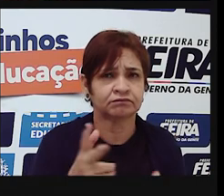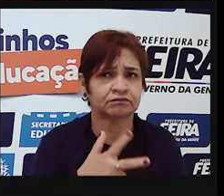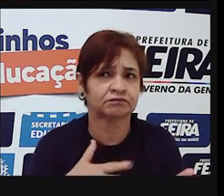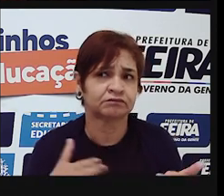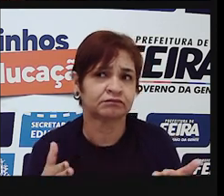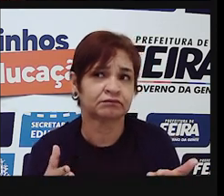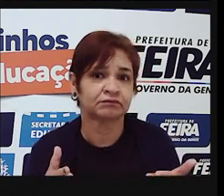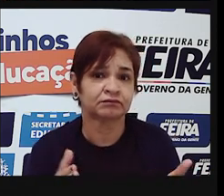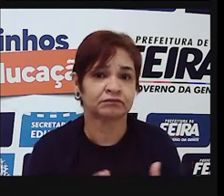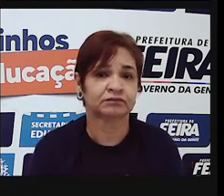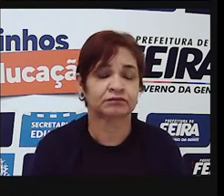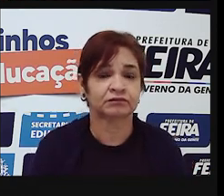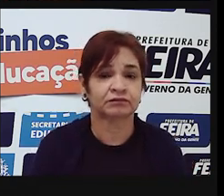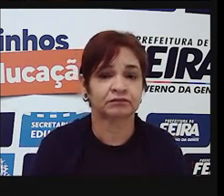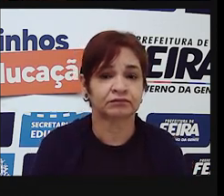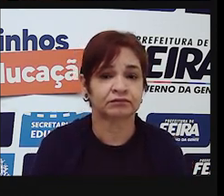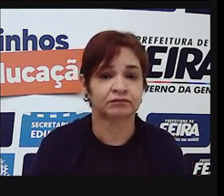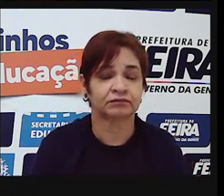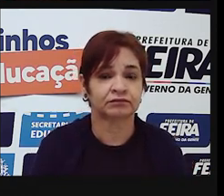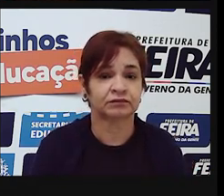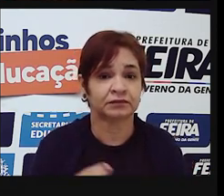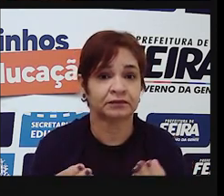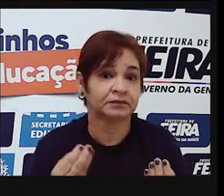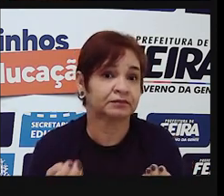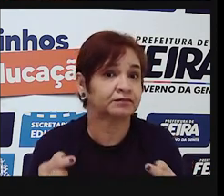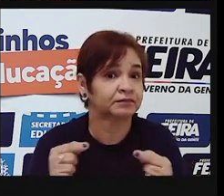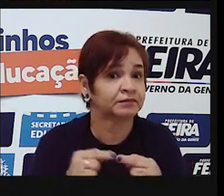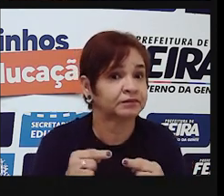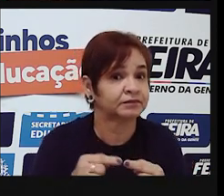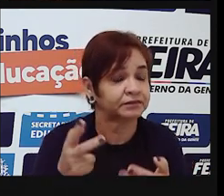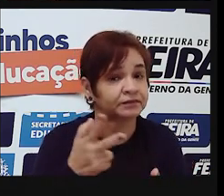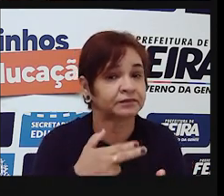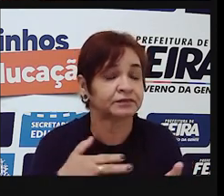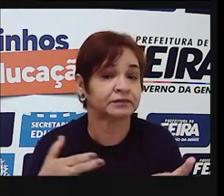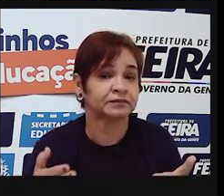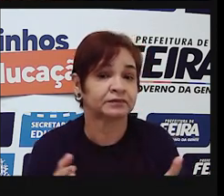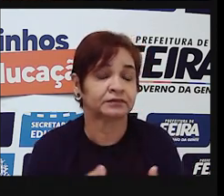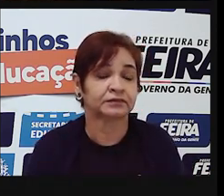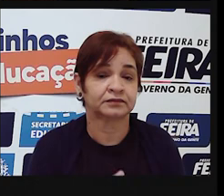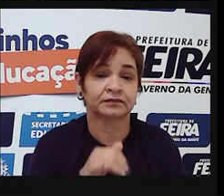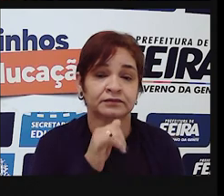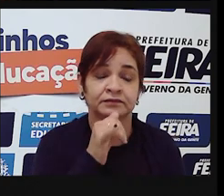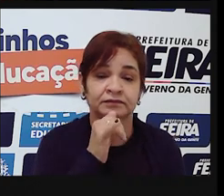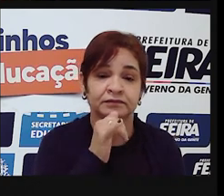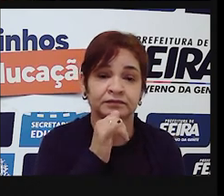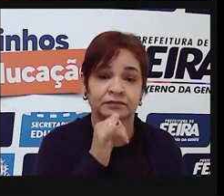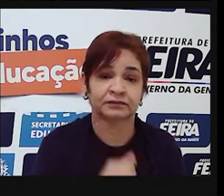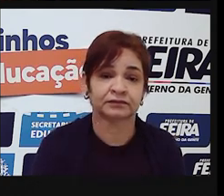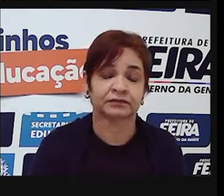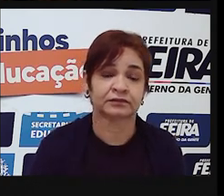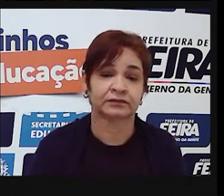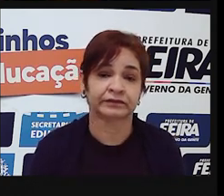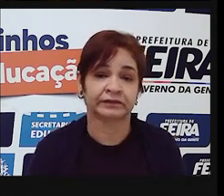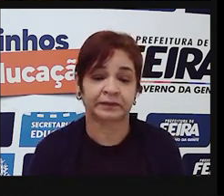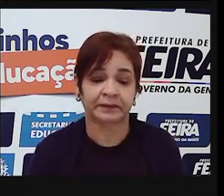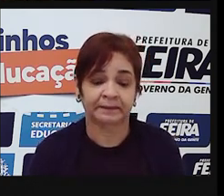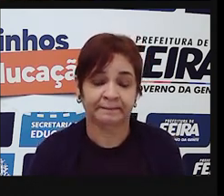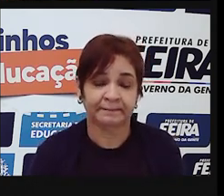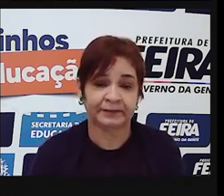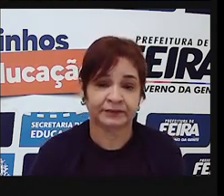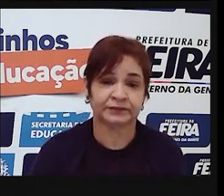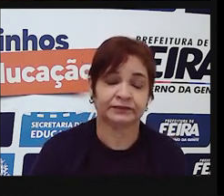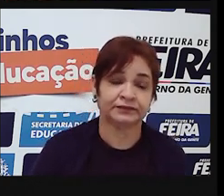Nem sempre é feita como esse objetivo. Existe, por exemplo, o caso dos escravos afro-americanos, que